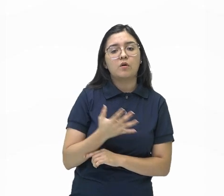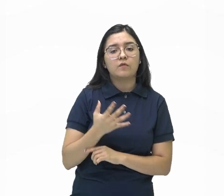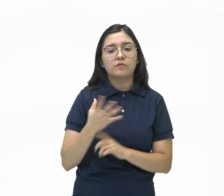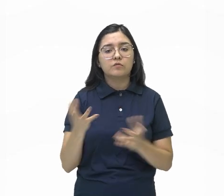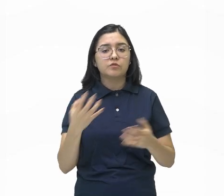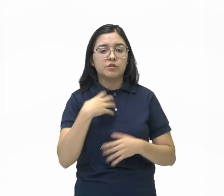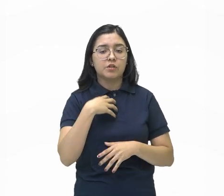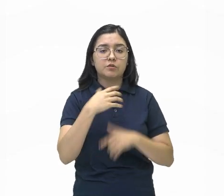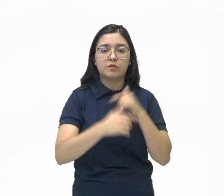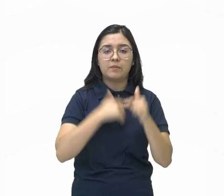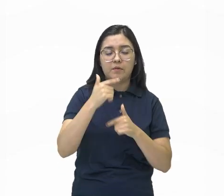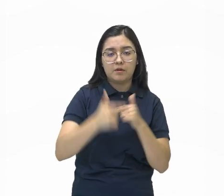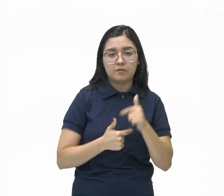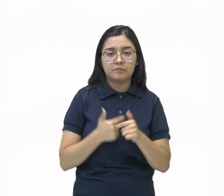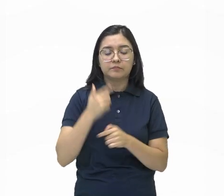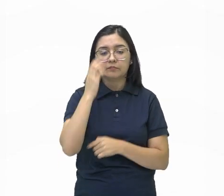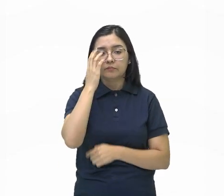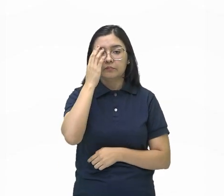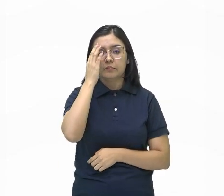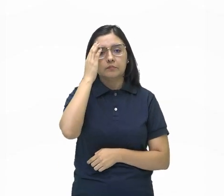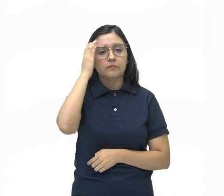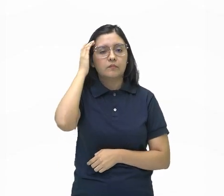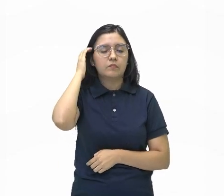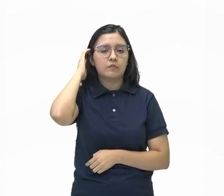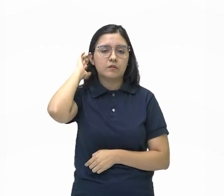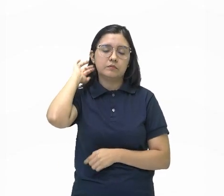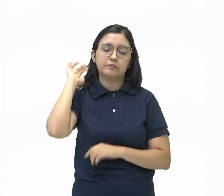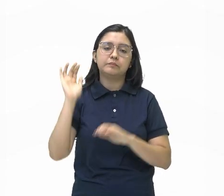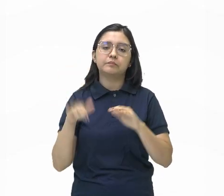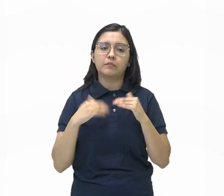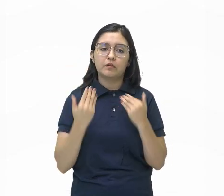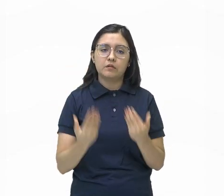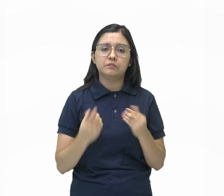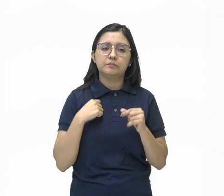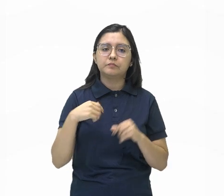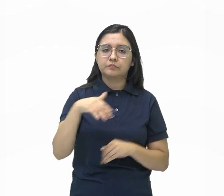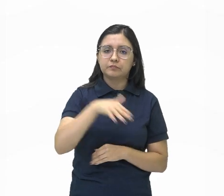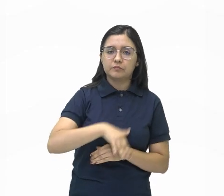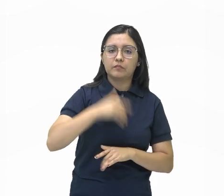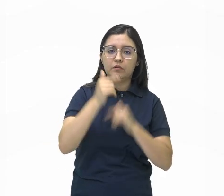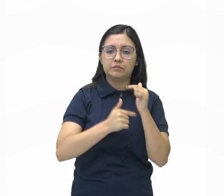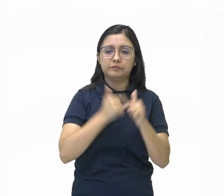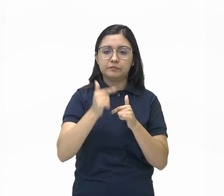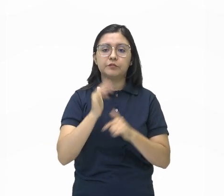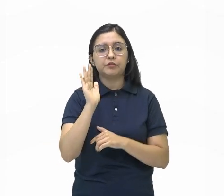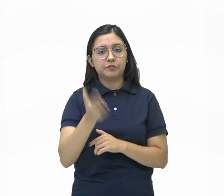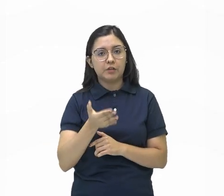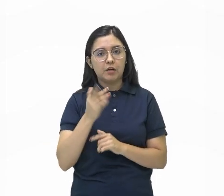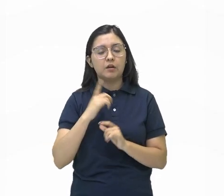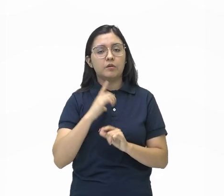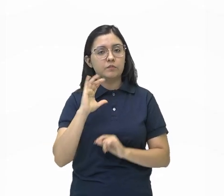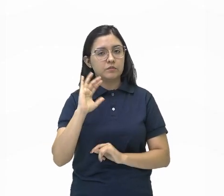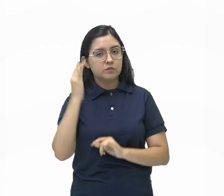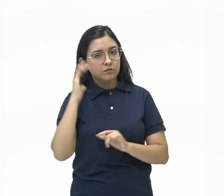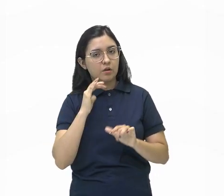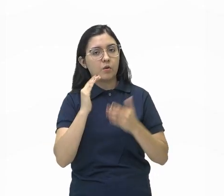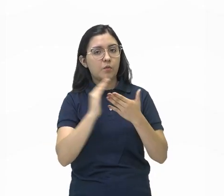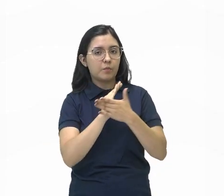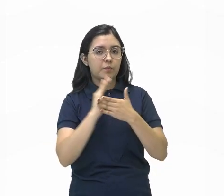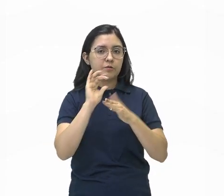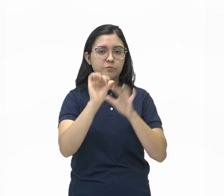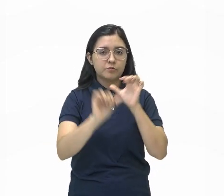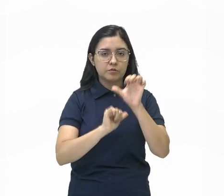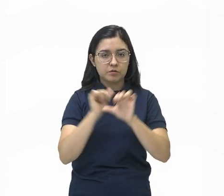trabalhar. Então, internamente, no mundo do trabalho, já estão acontecendo essas mudanças